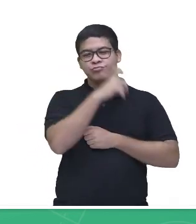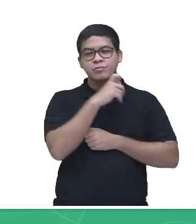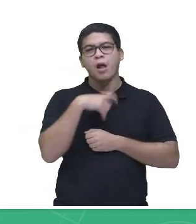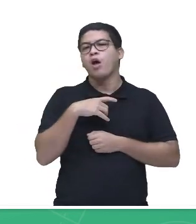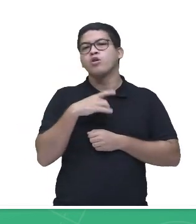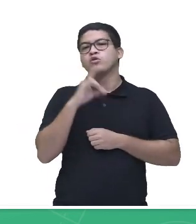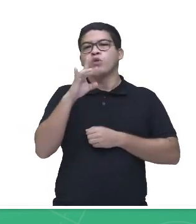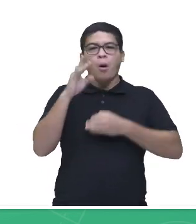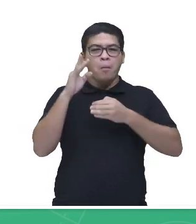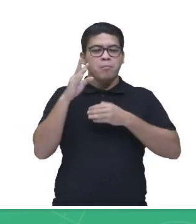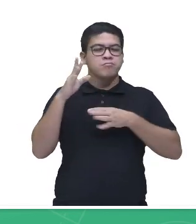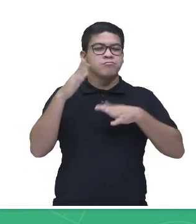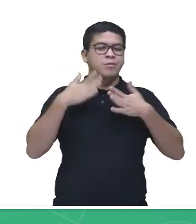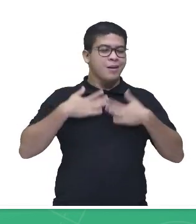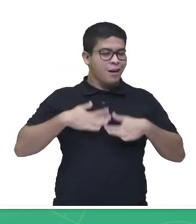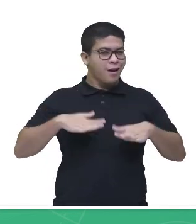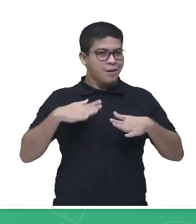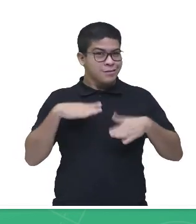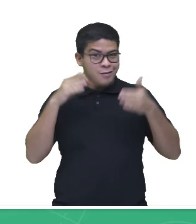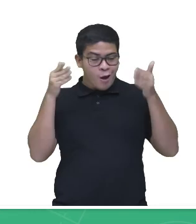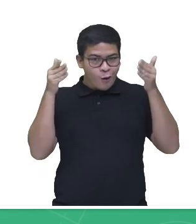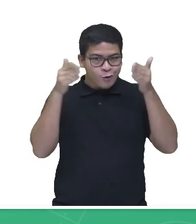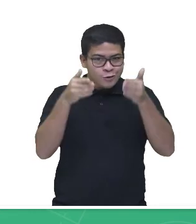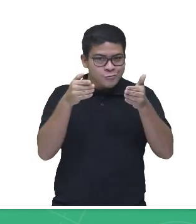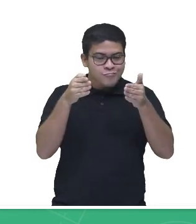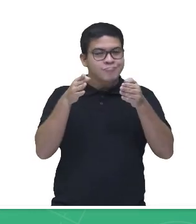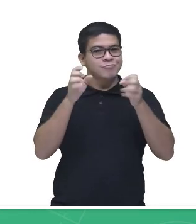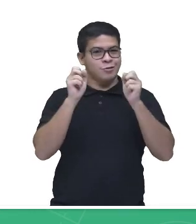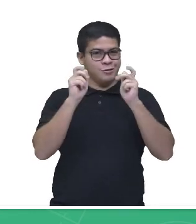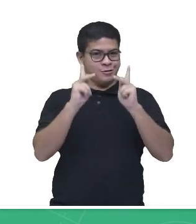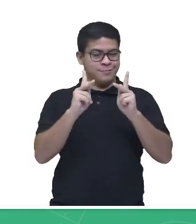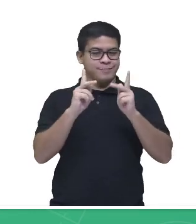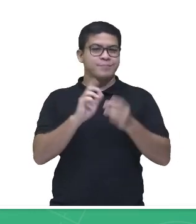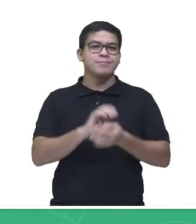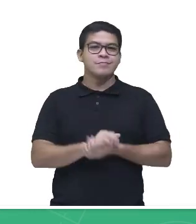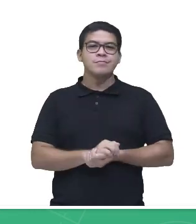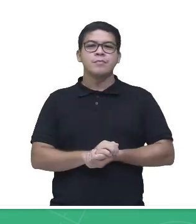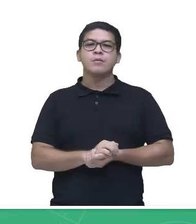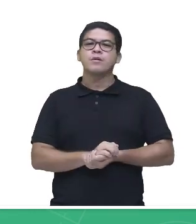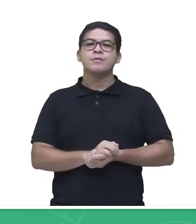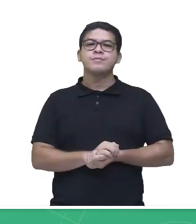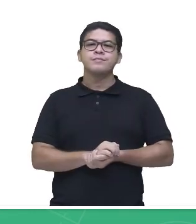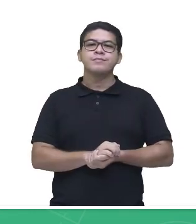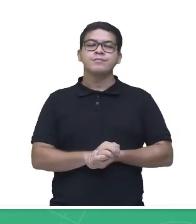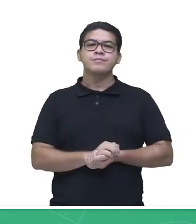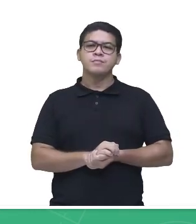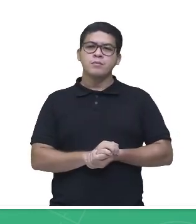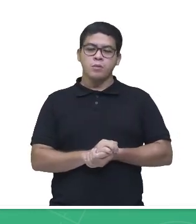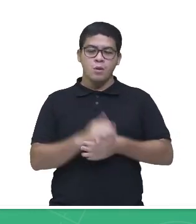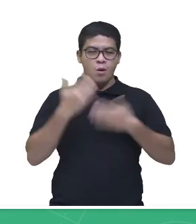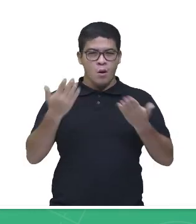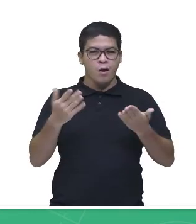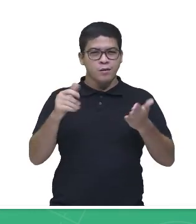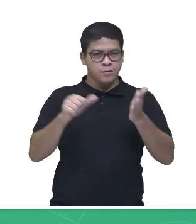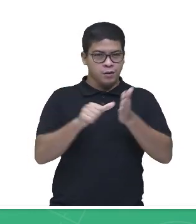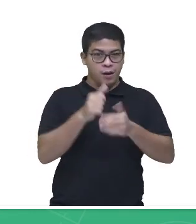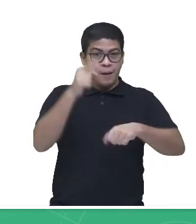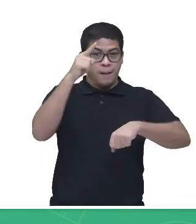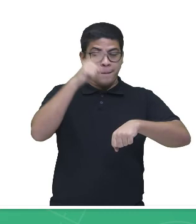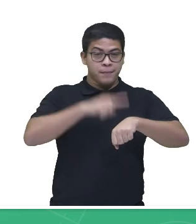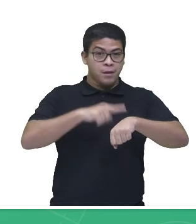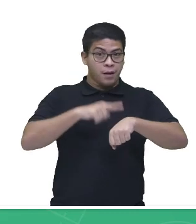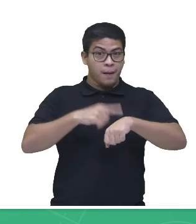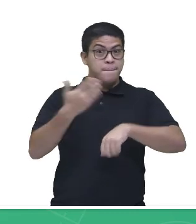a calma, a tranquilidade, olha e a atenção, certo? Primeiro, olha o nome do tempo verbal.